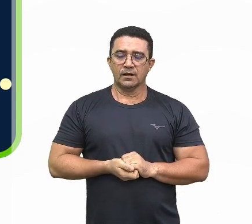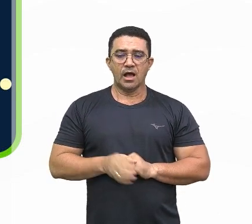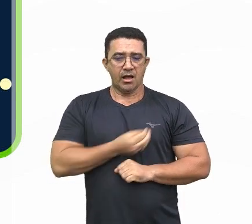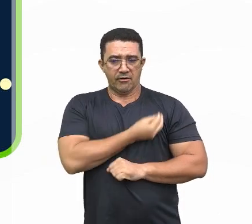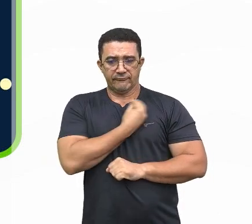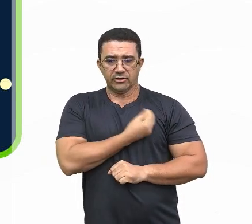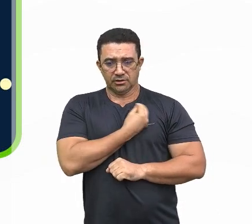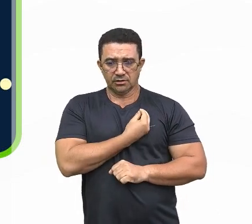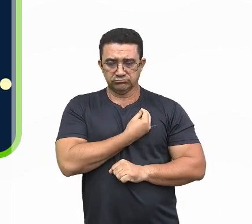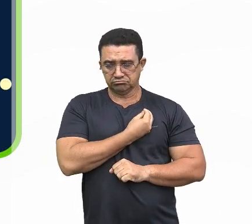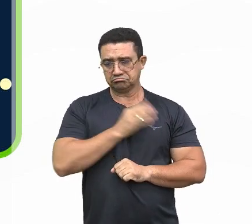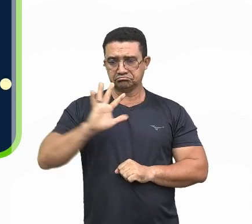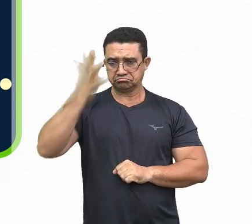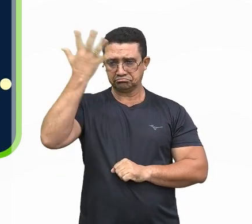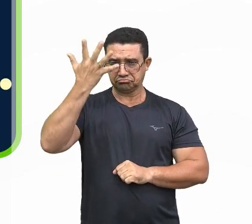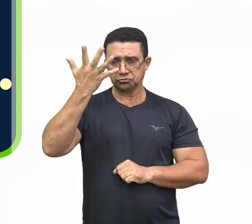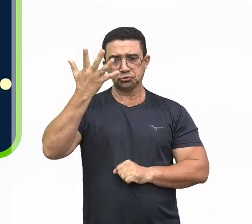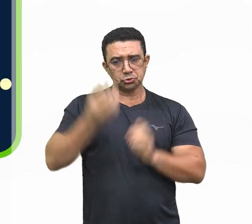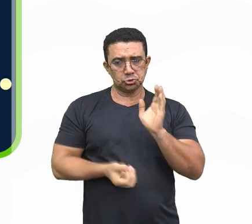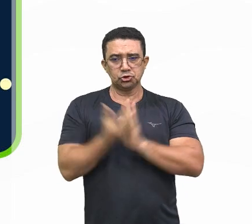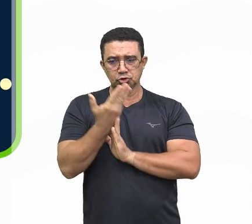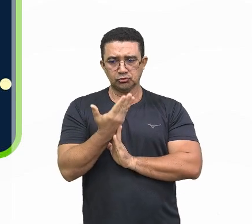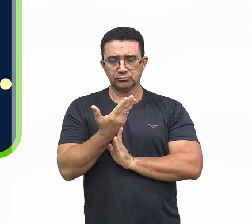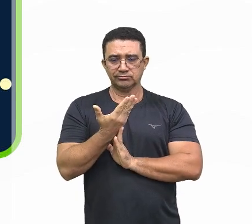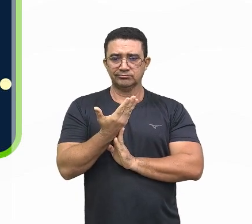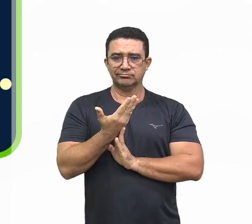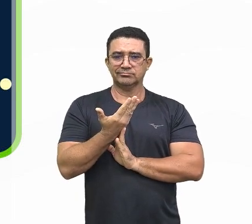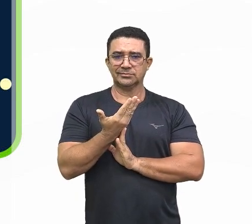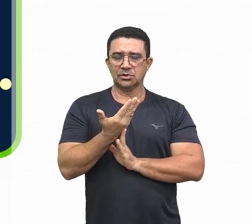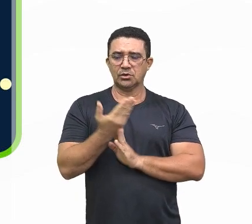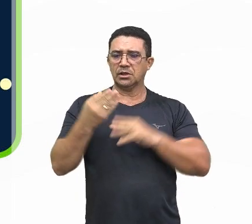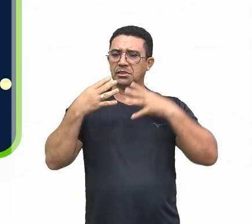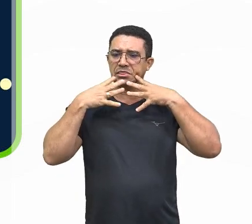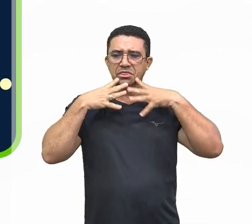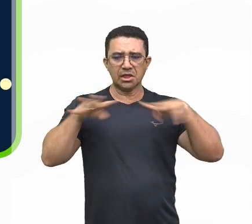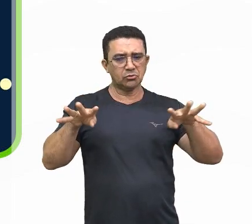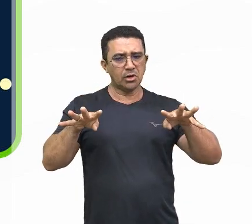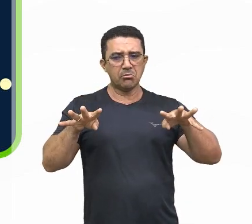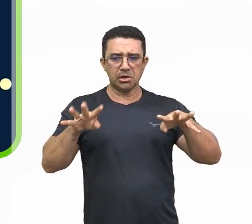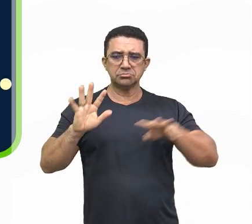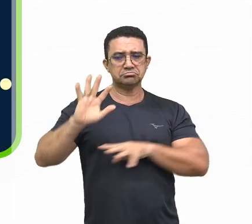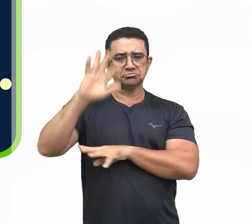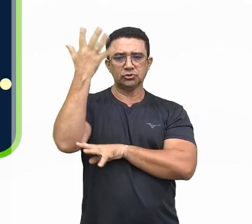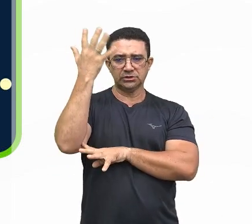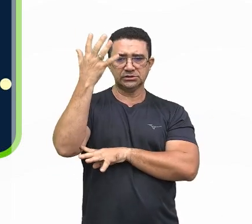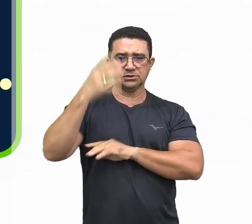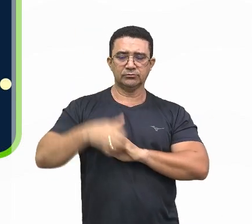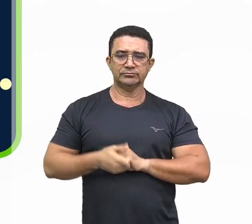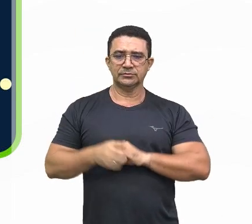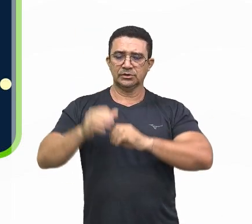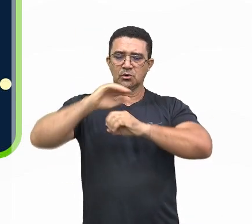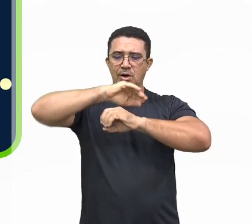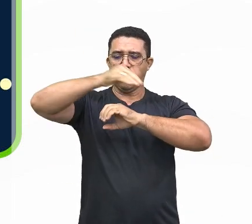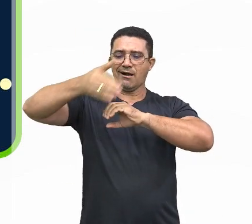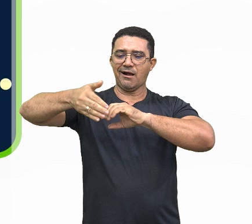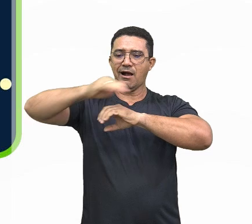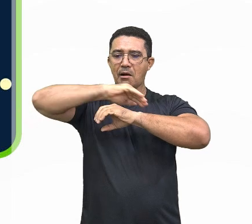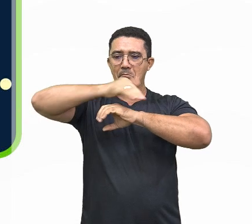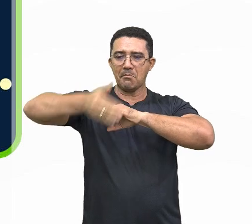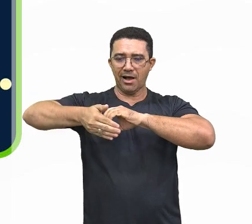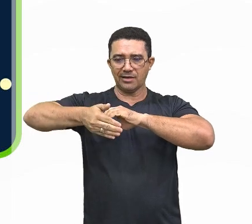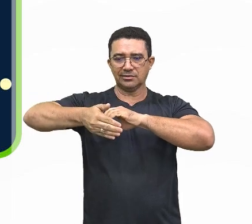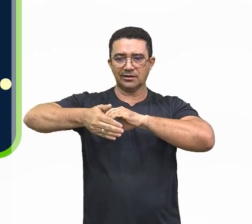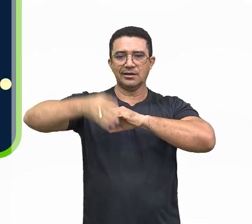fosse formada, tá certo? Qual é o problema? É o fenômeno acontecer naturalmente, ou seja, essa camada ela mantém o